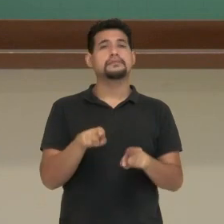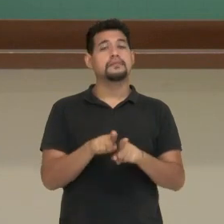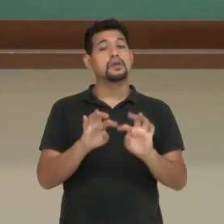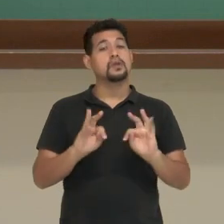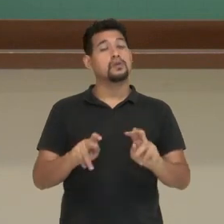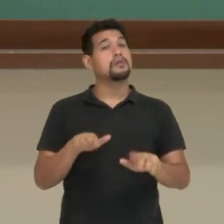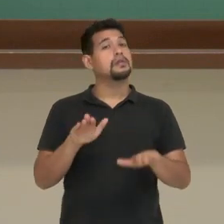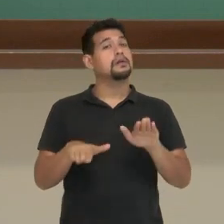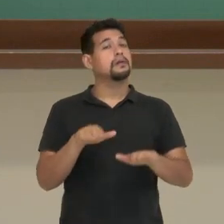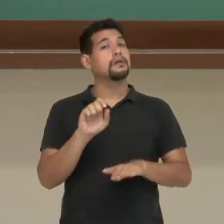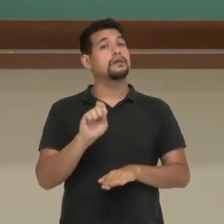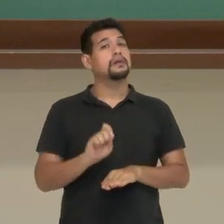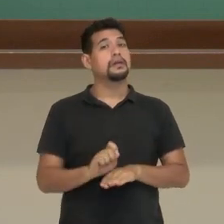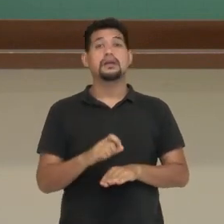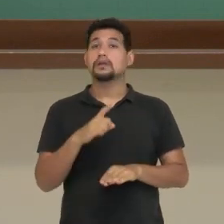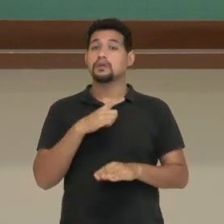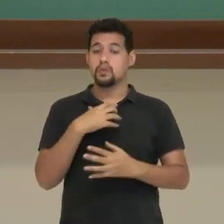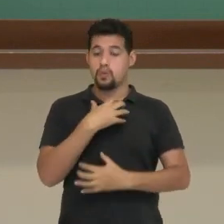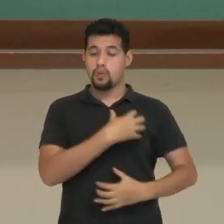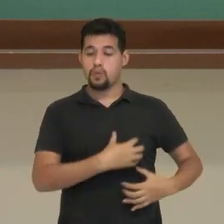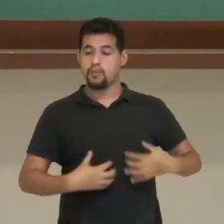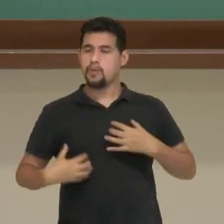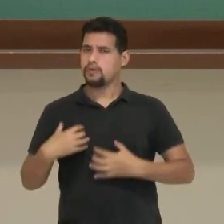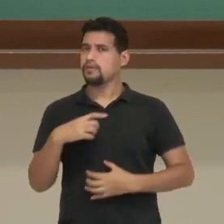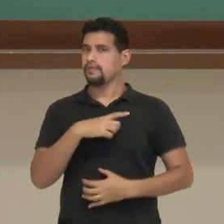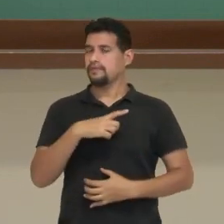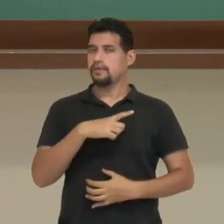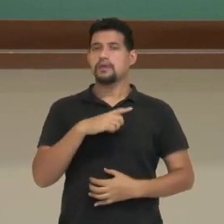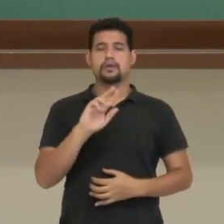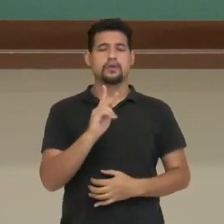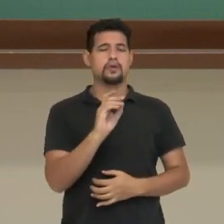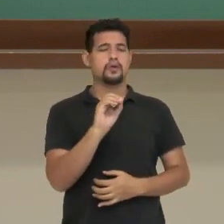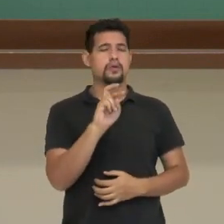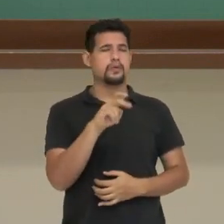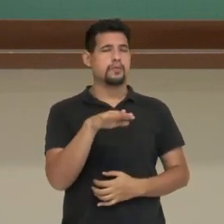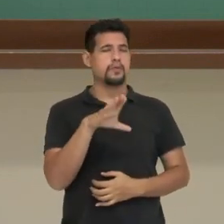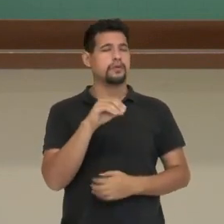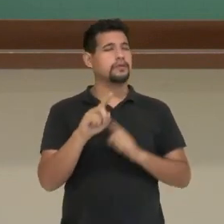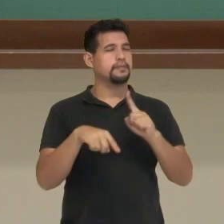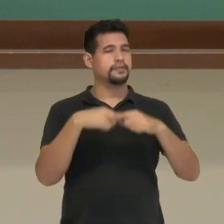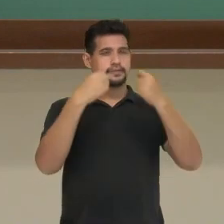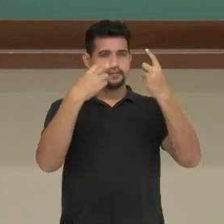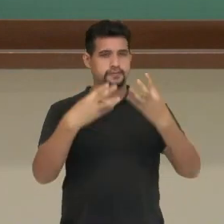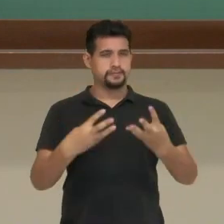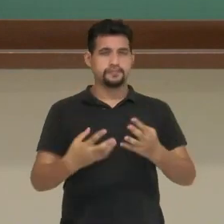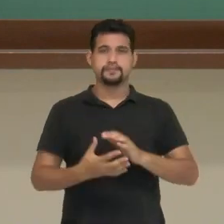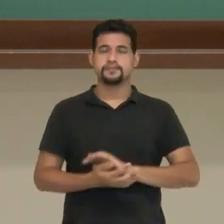vai depender do hormônio que será produzido. Mas disso falaremos em outras aulas, ok?